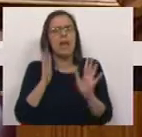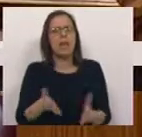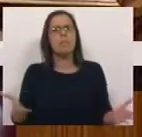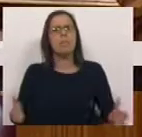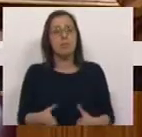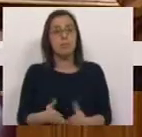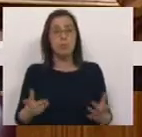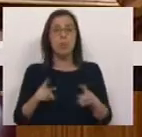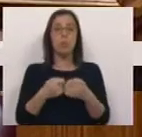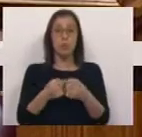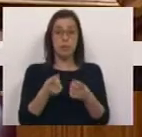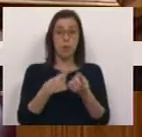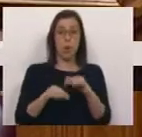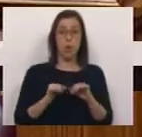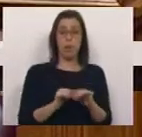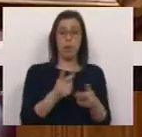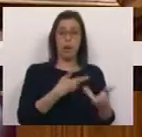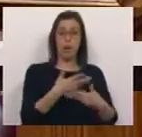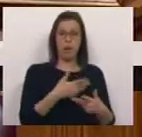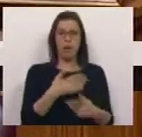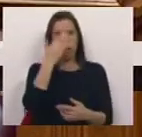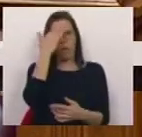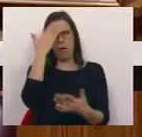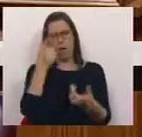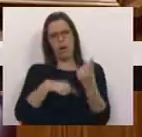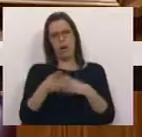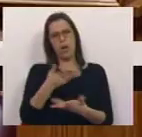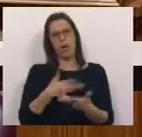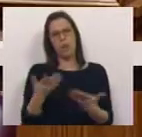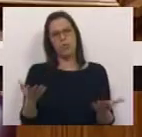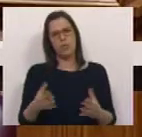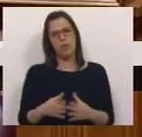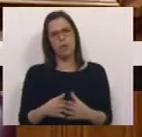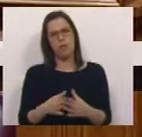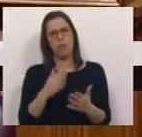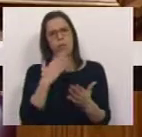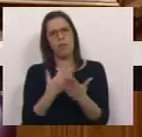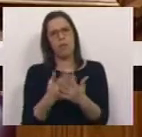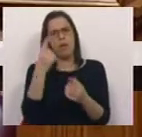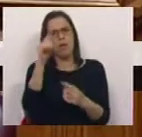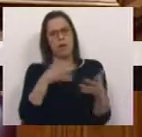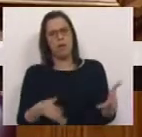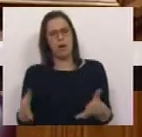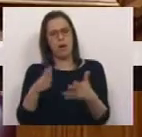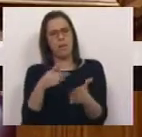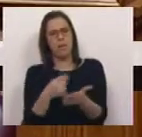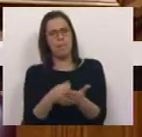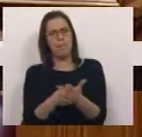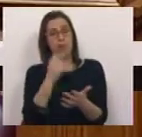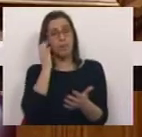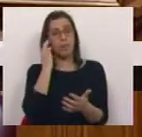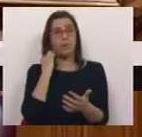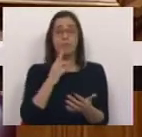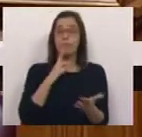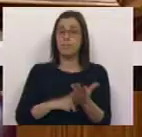necessários para que os partidos que se opõem à renegociação entendam que a renegociação representa o único caminho para o seu pagamento. De